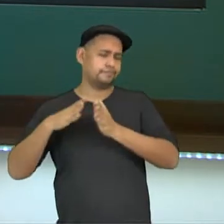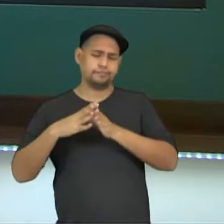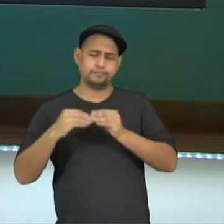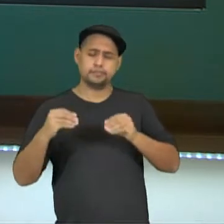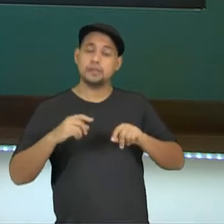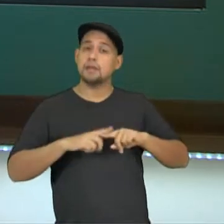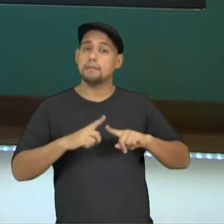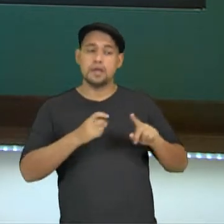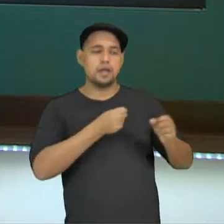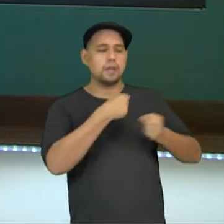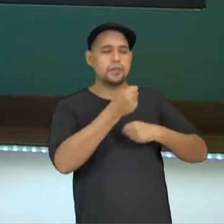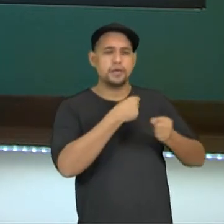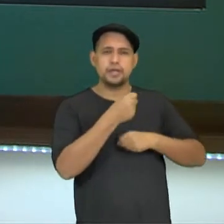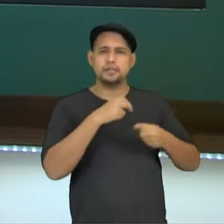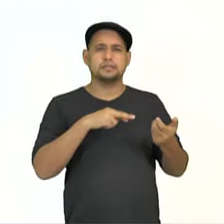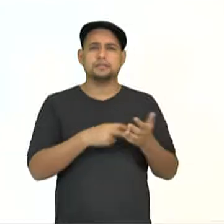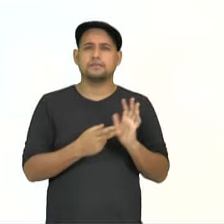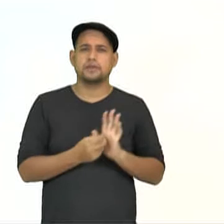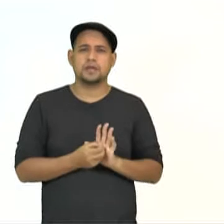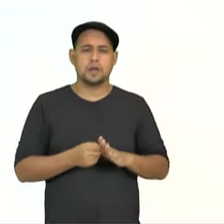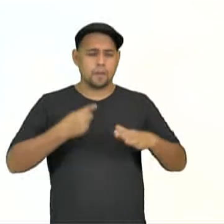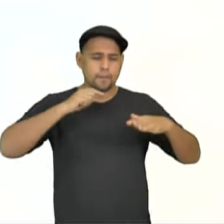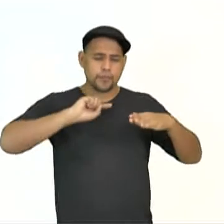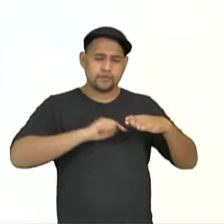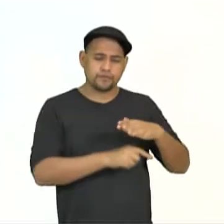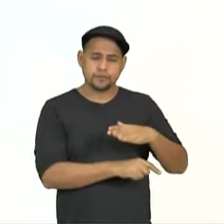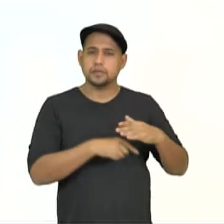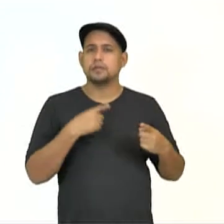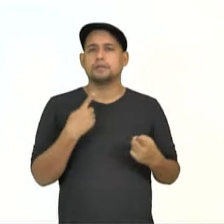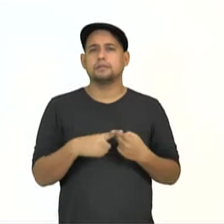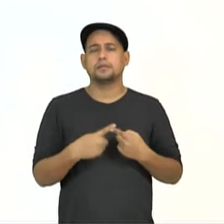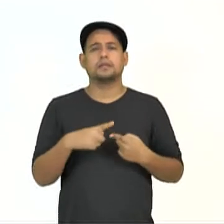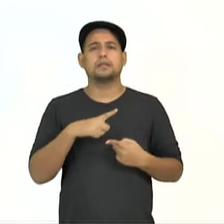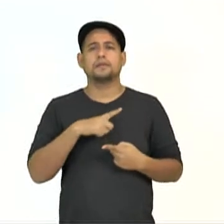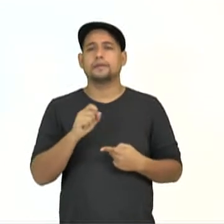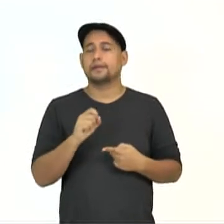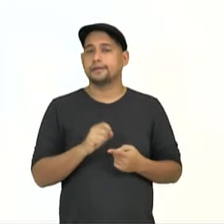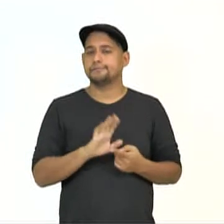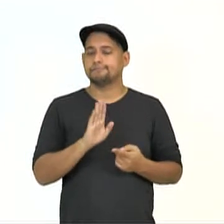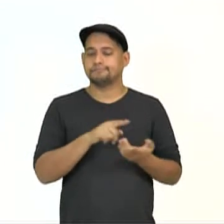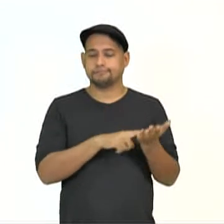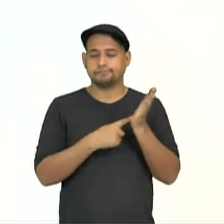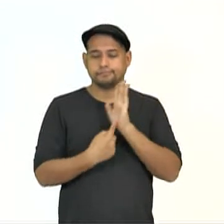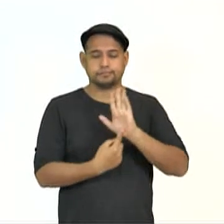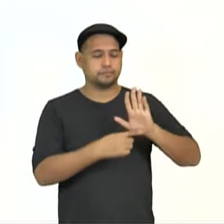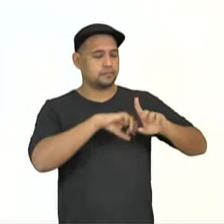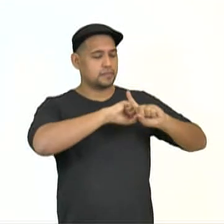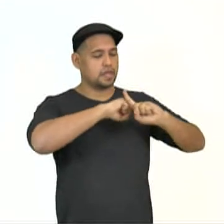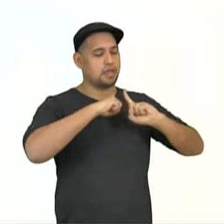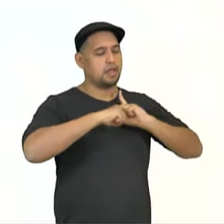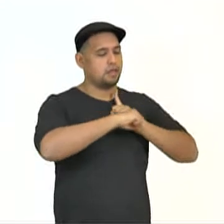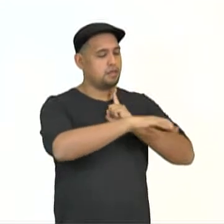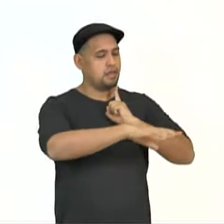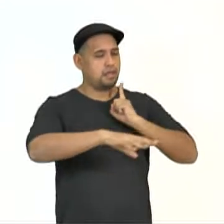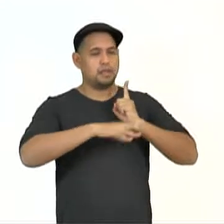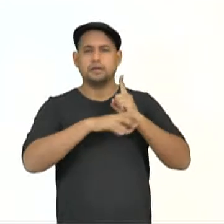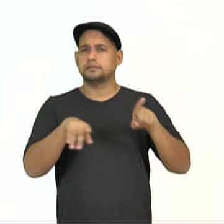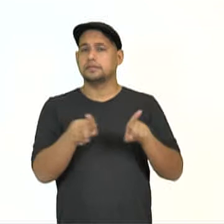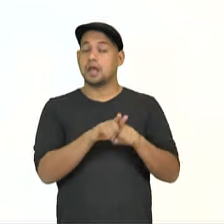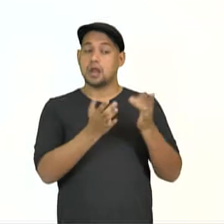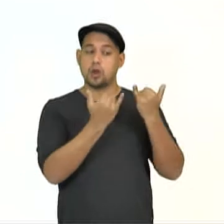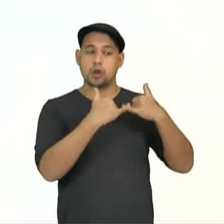A reportagem é mais densa, profunda, pois problematiza um fato apresentado na sociedade. A notícia, então,